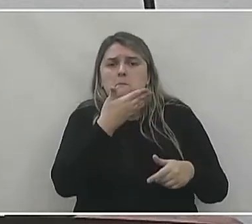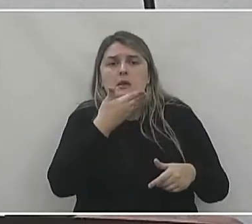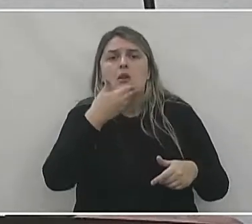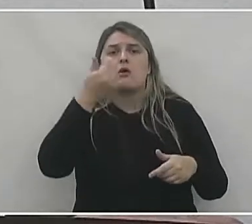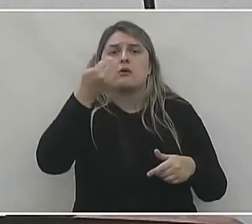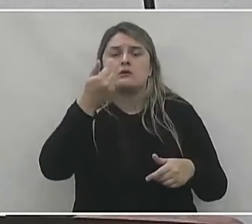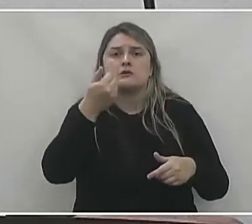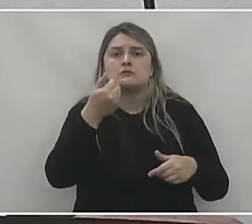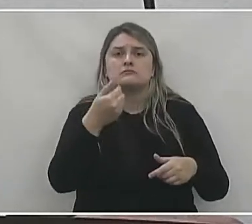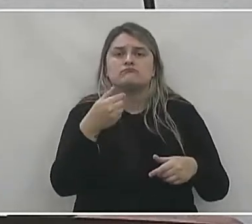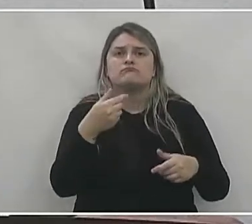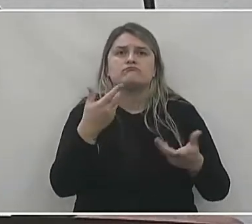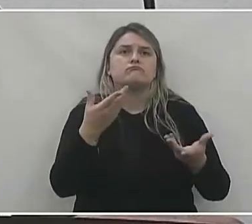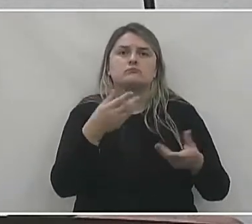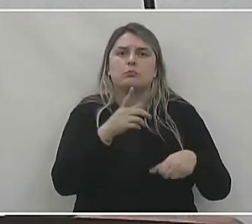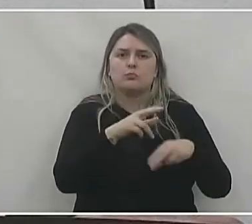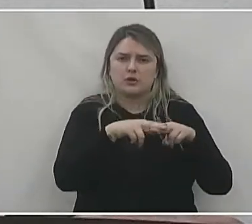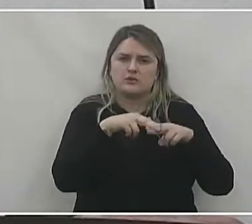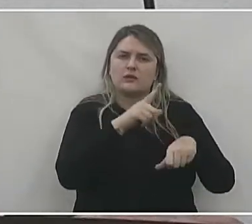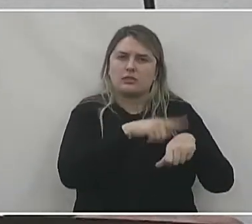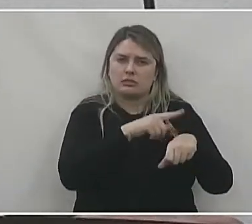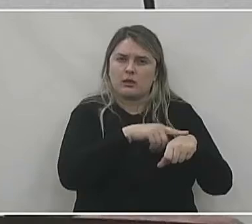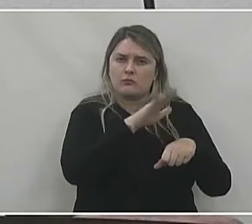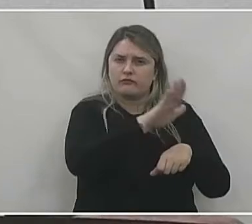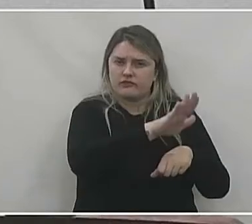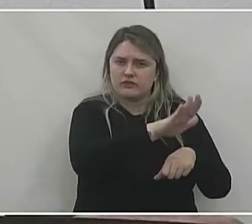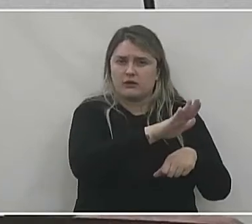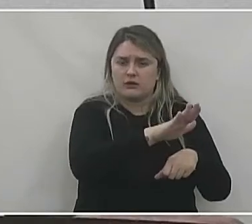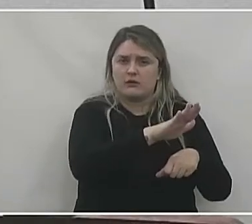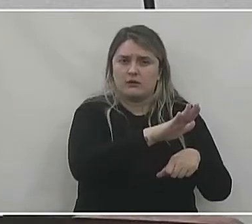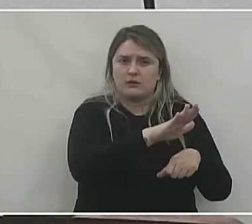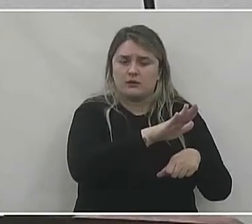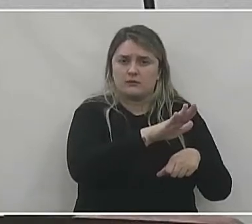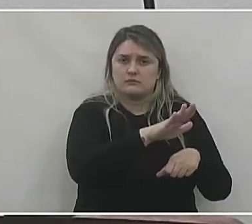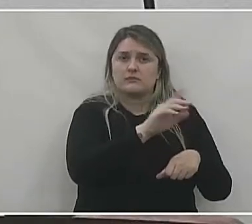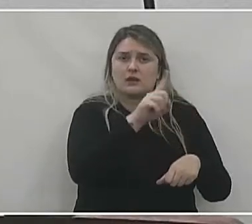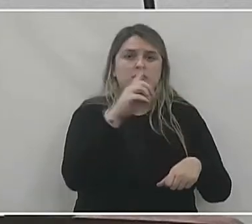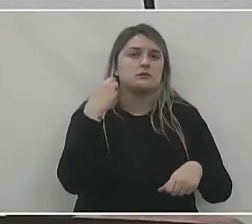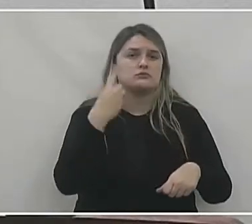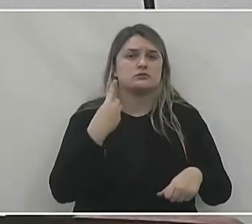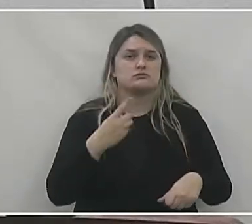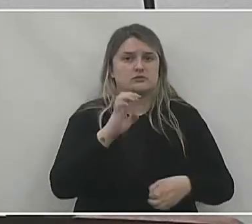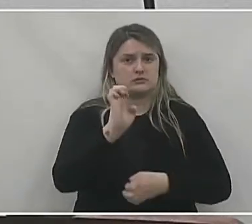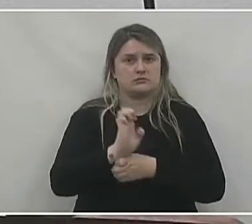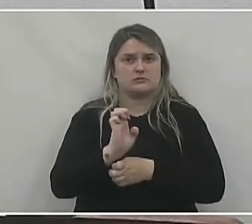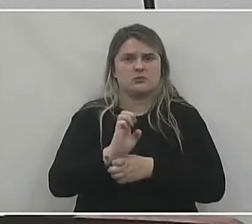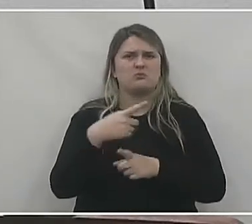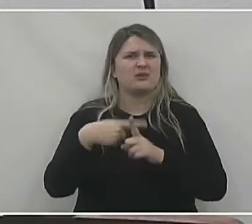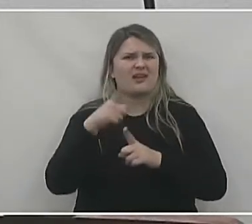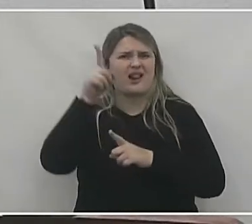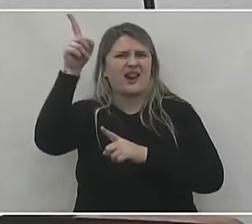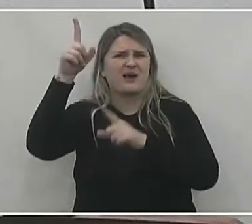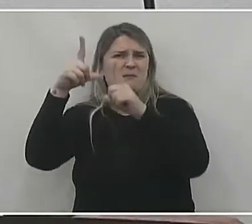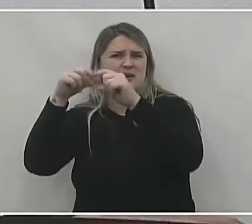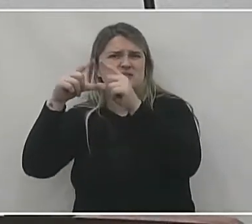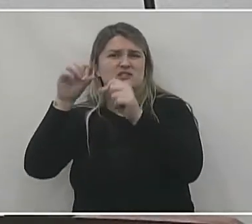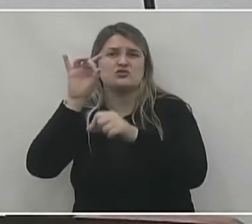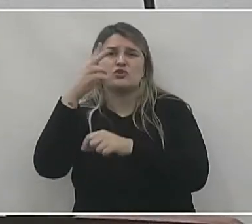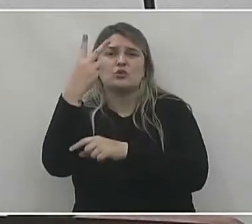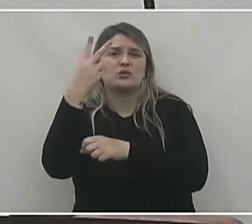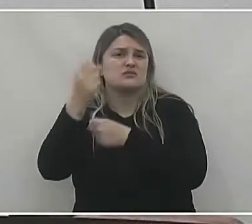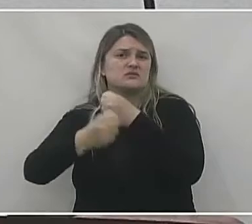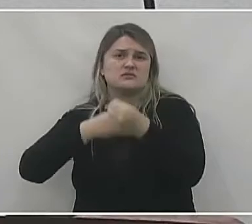até pelo tempo que eu fiquei lá, na Assembleia. Porque eu, em Brasília, eu fiquei 2